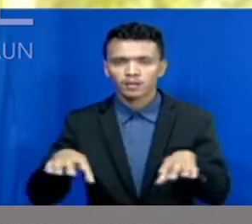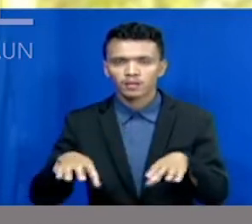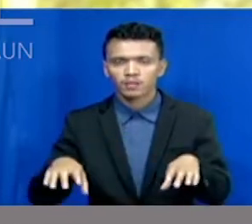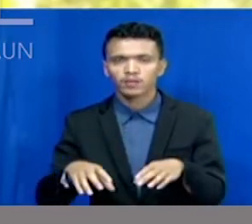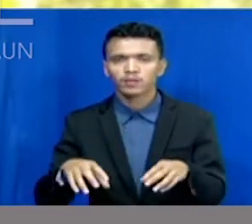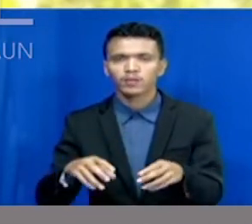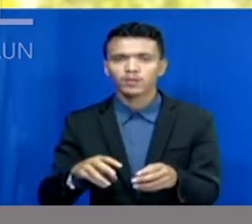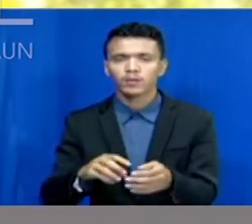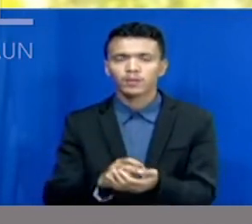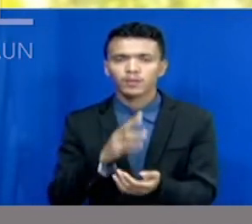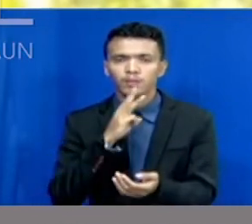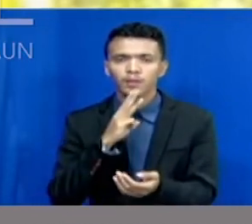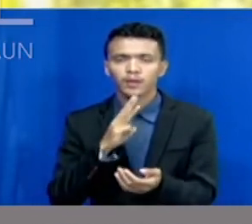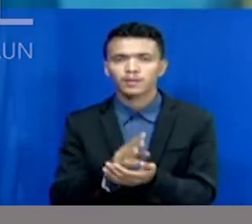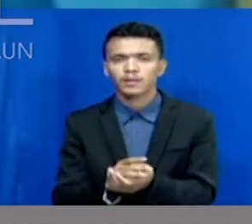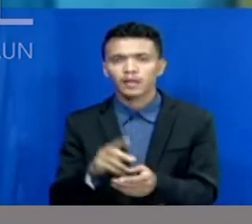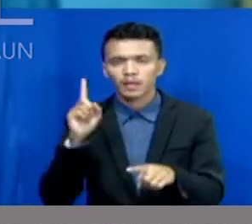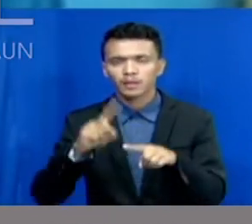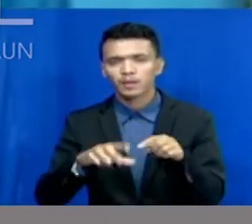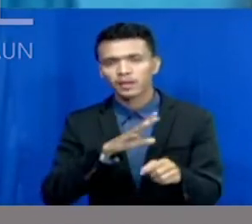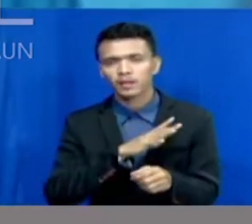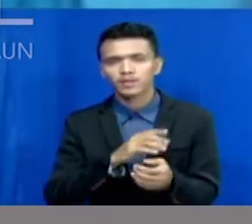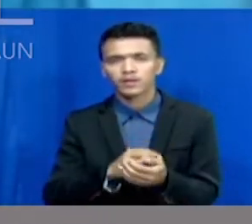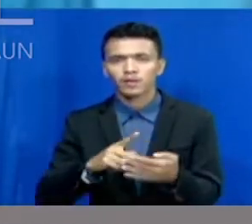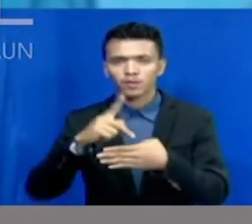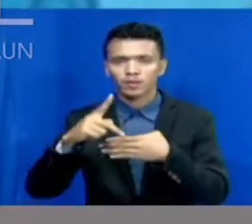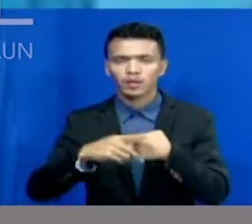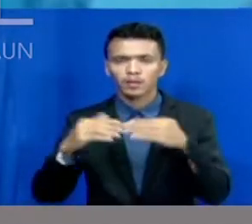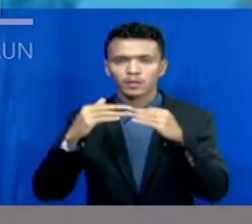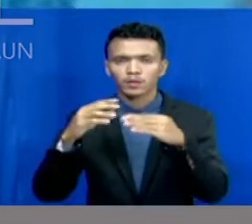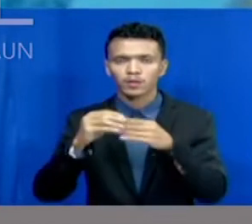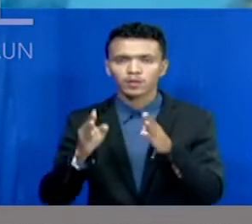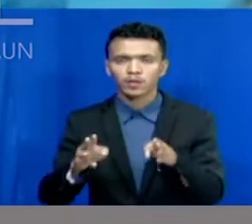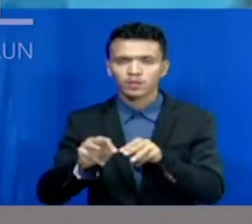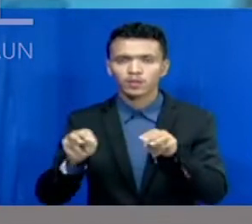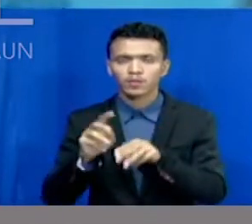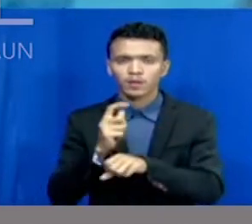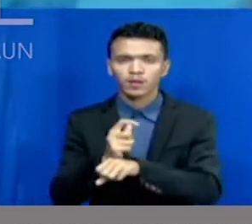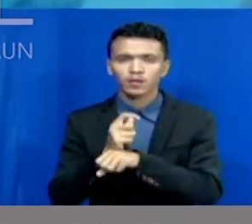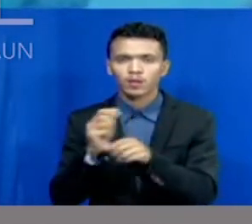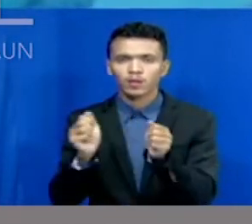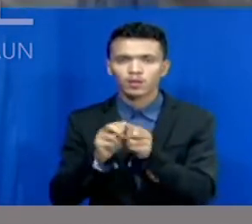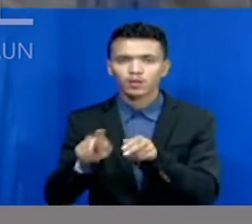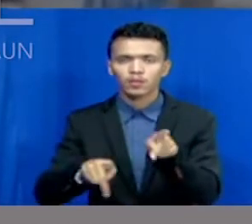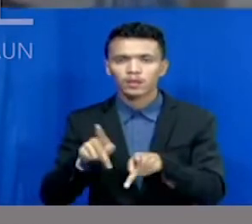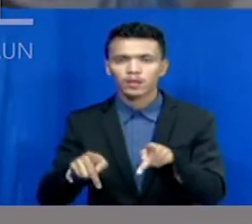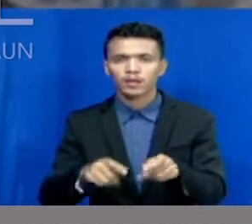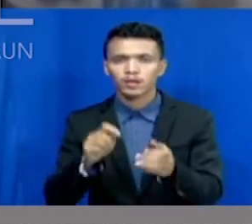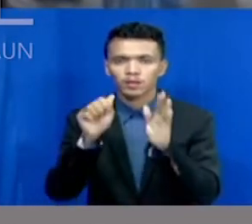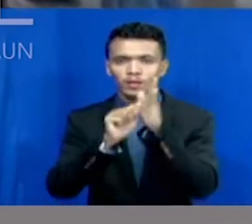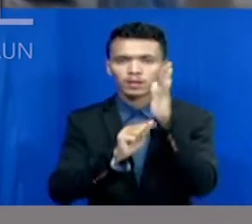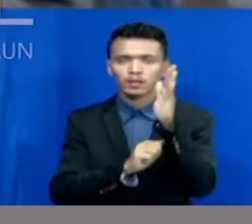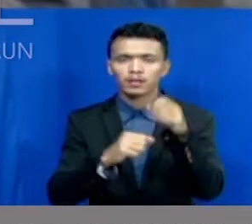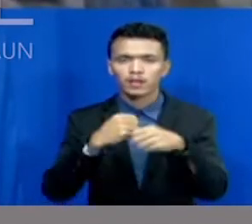ohela on be la tutra bel hein programa dialogo autoridade municipio Atauru ho comunidade ne tuira zenda